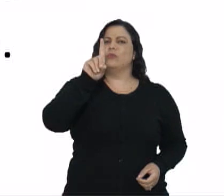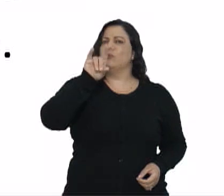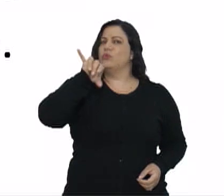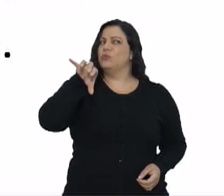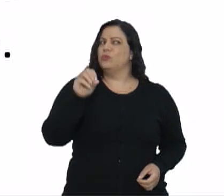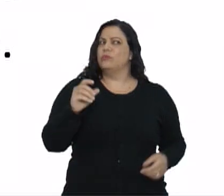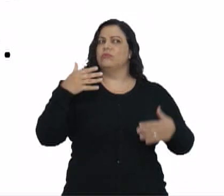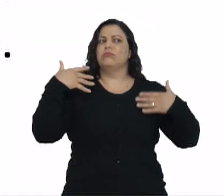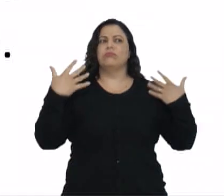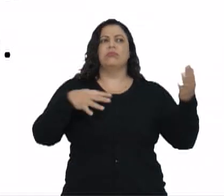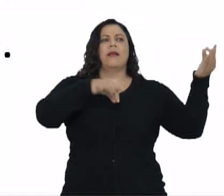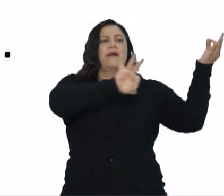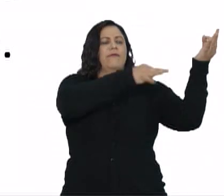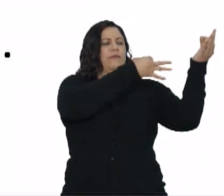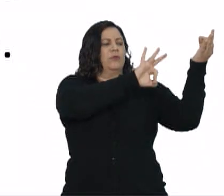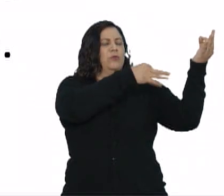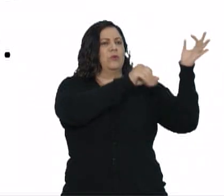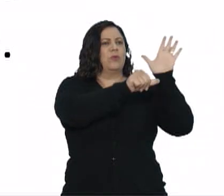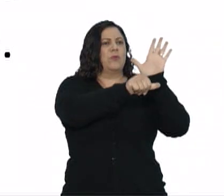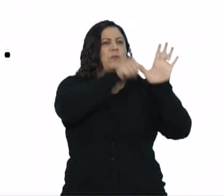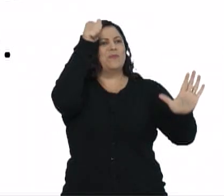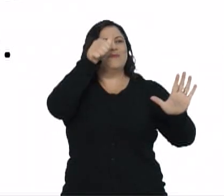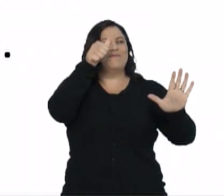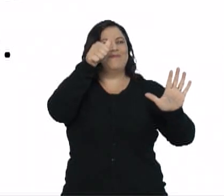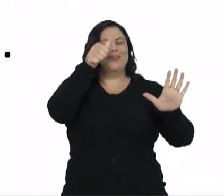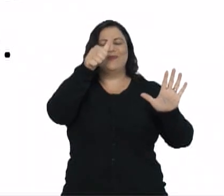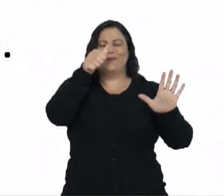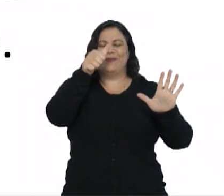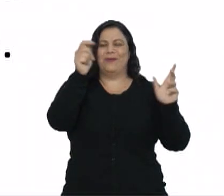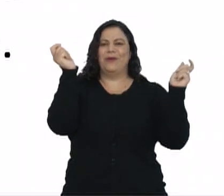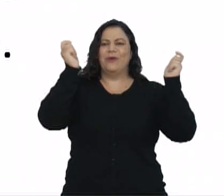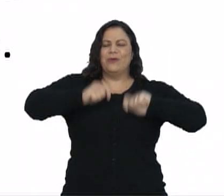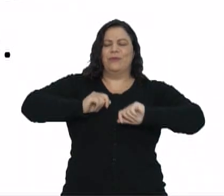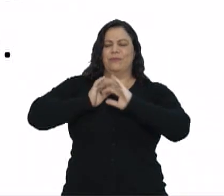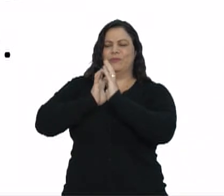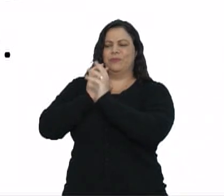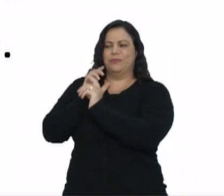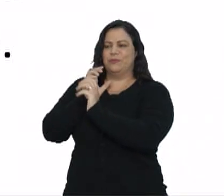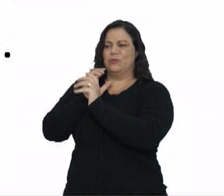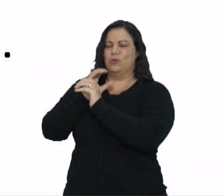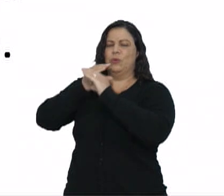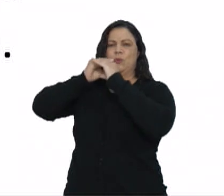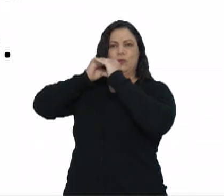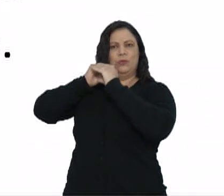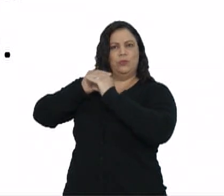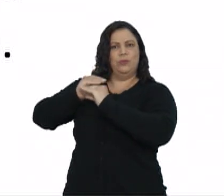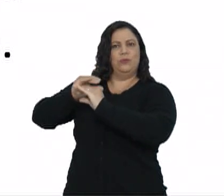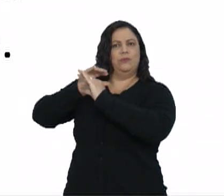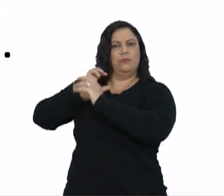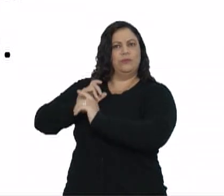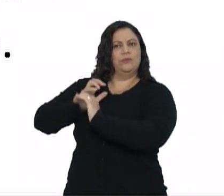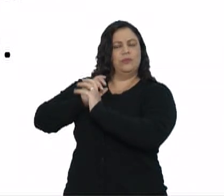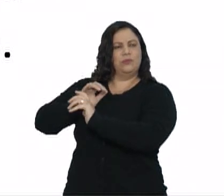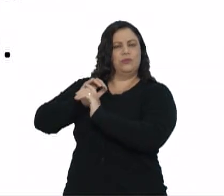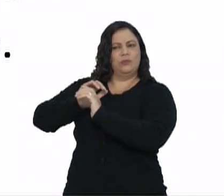ser violinista, foi o primeiro a renunciar à predominância dos instrumentos de sopro, que se tinha antes, lá no período da Renascença,